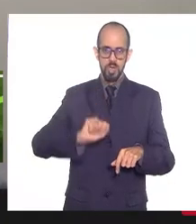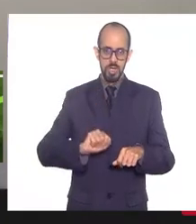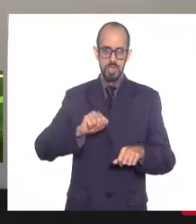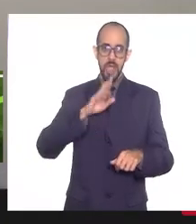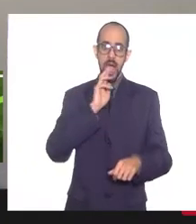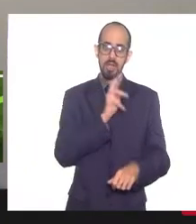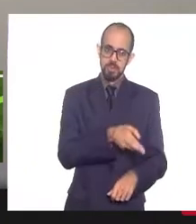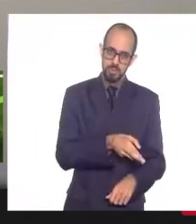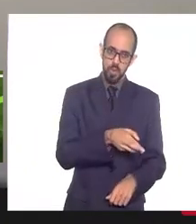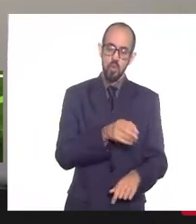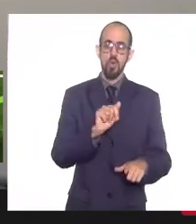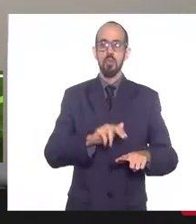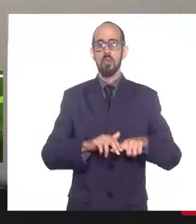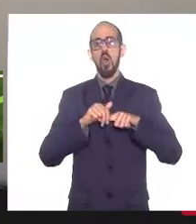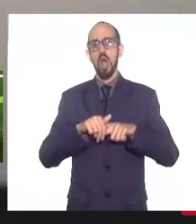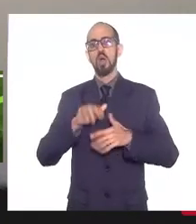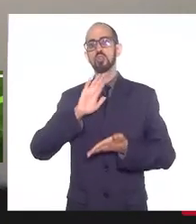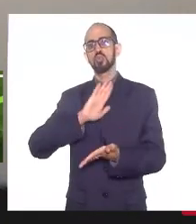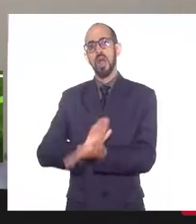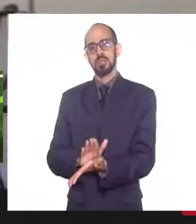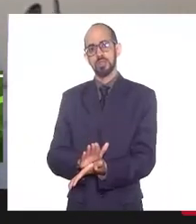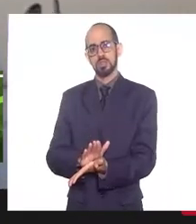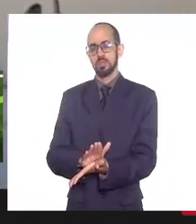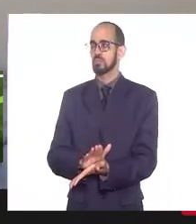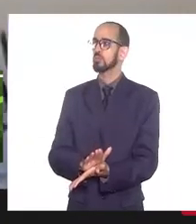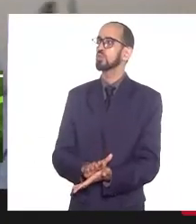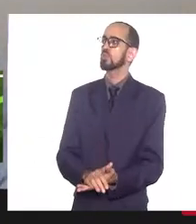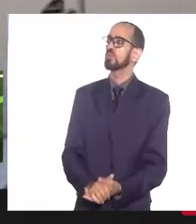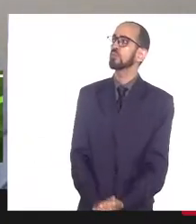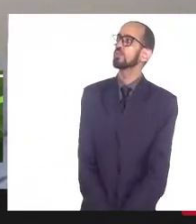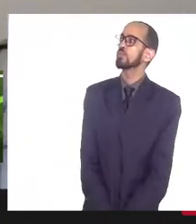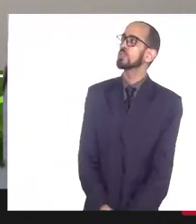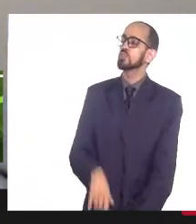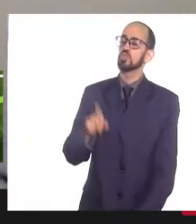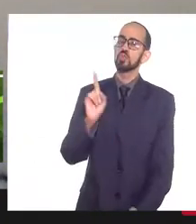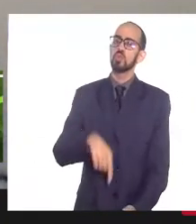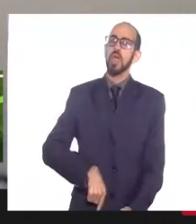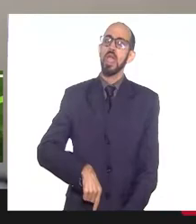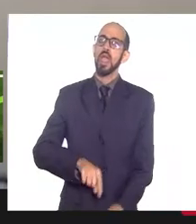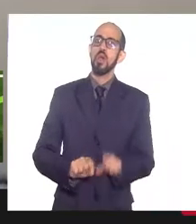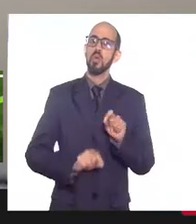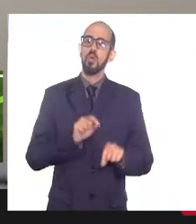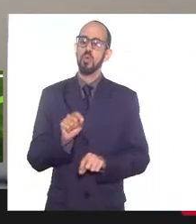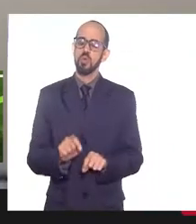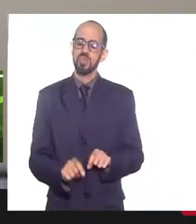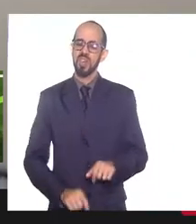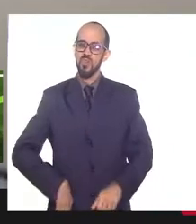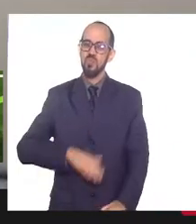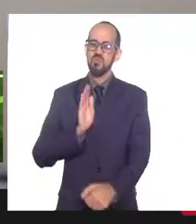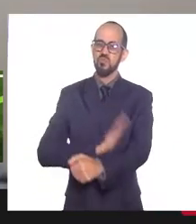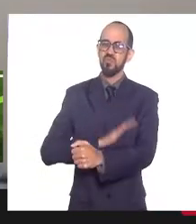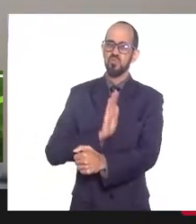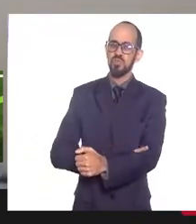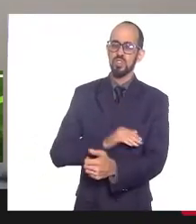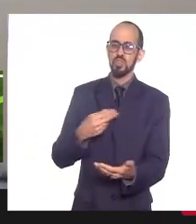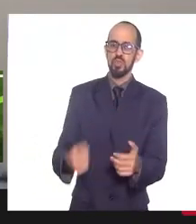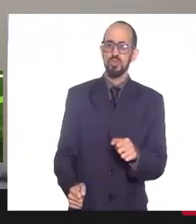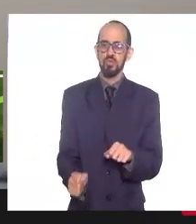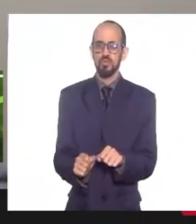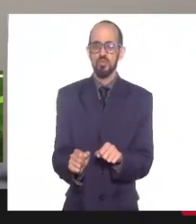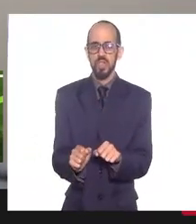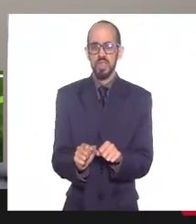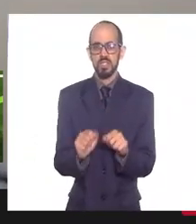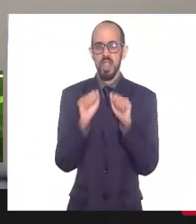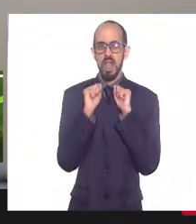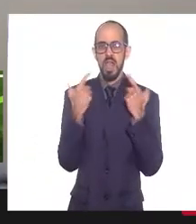boa medida, do racismo religioso. Então, esse é o móvel que levou a Assembleia Legislativa, por provocação da